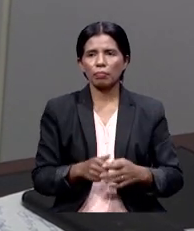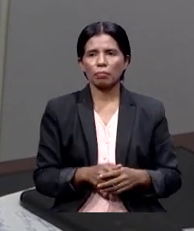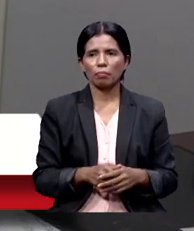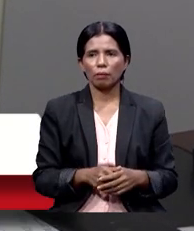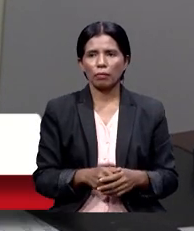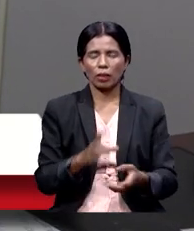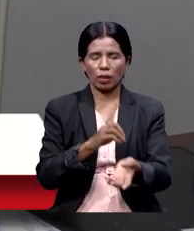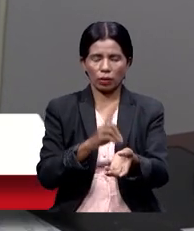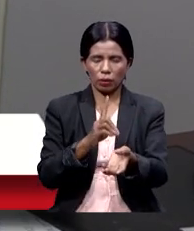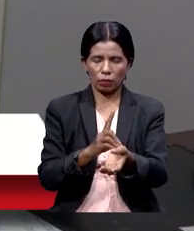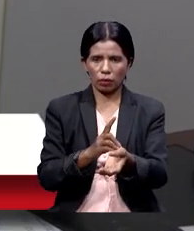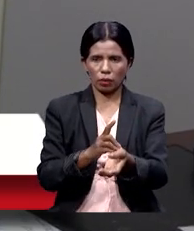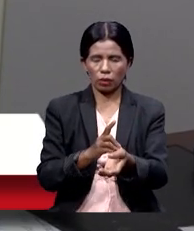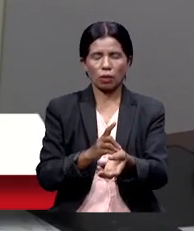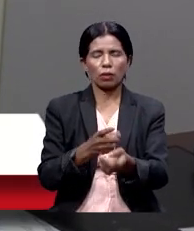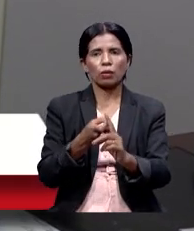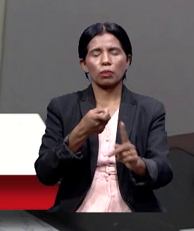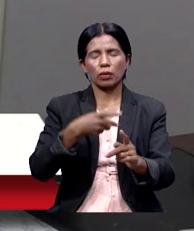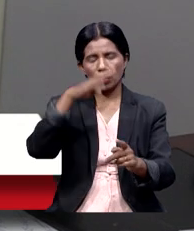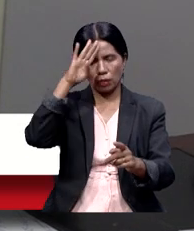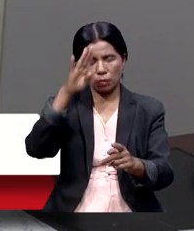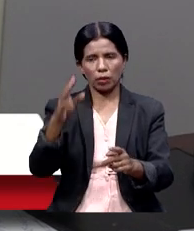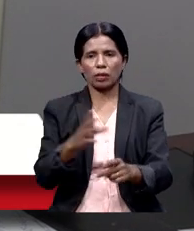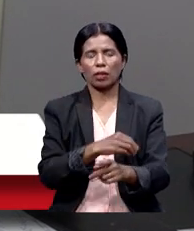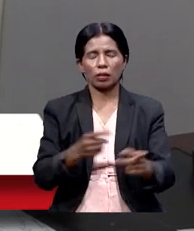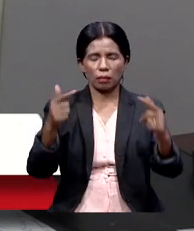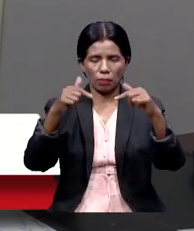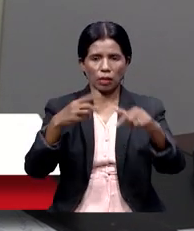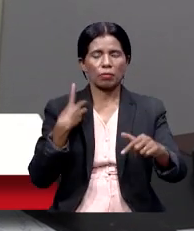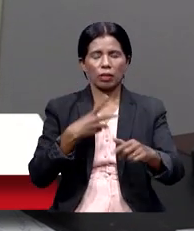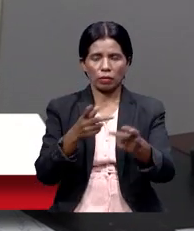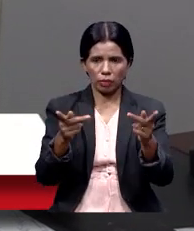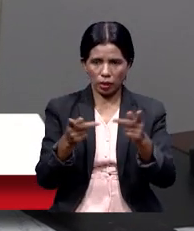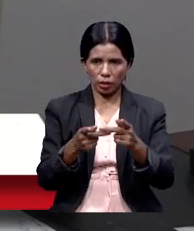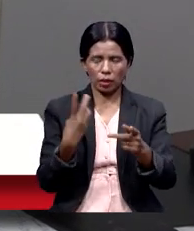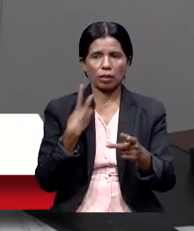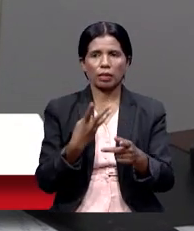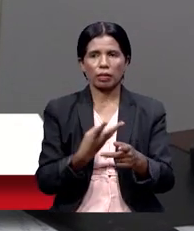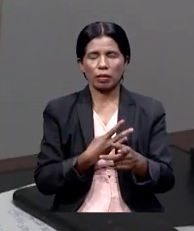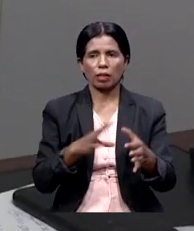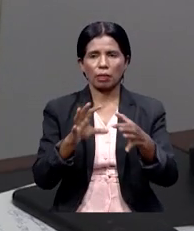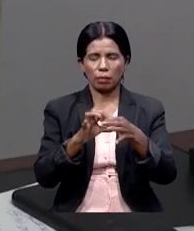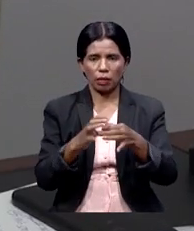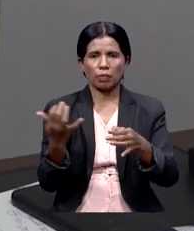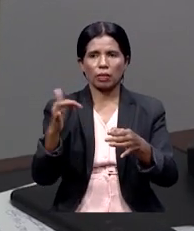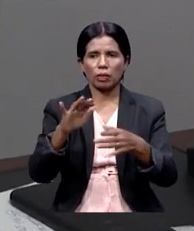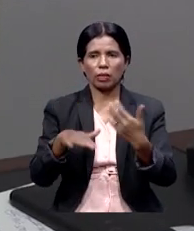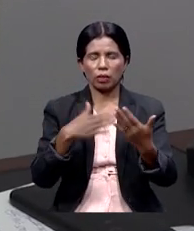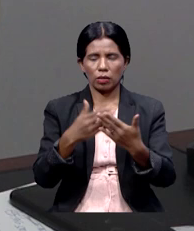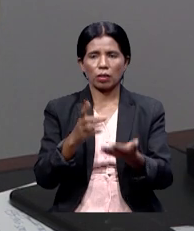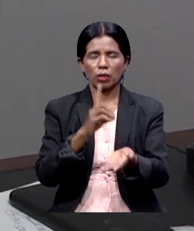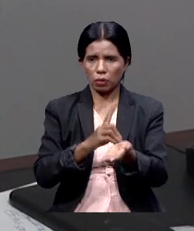Dr. Cubano Sira, mais halo tratamento de comando, e não temos, e tenia membro Sira, e tenia médico